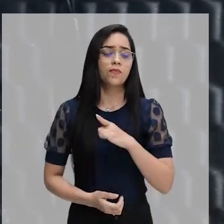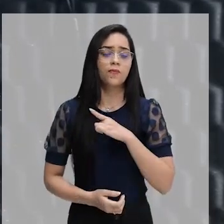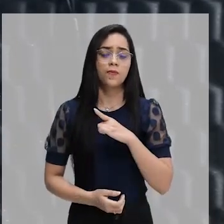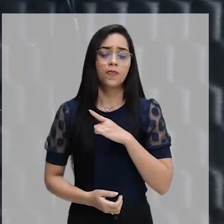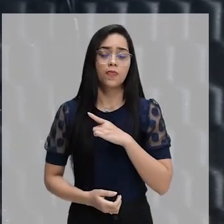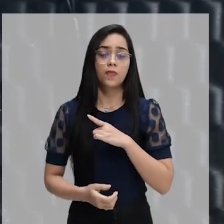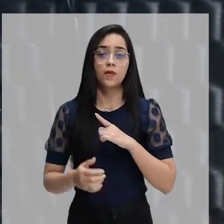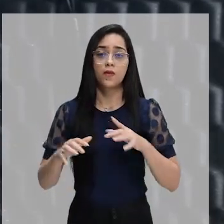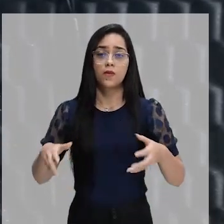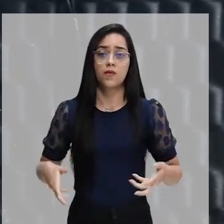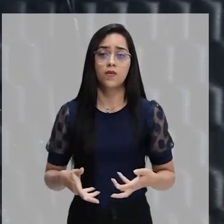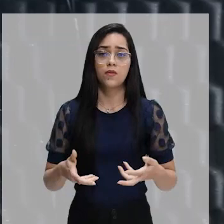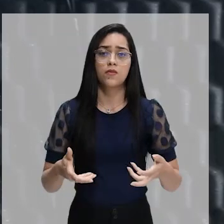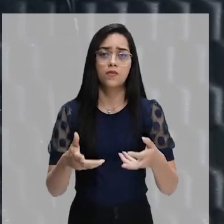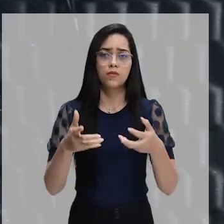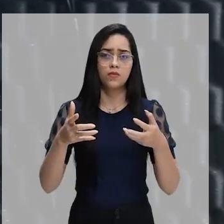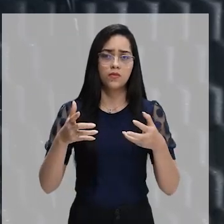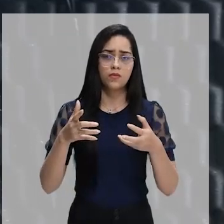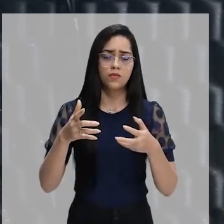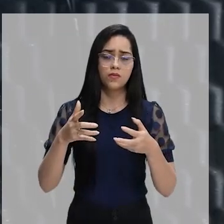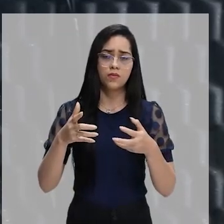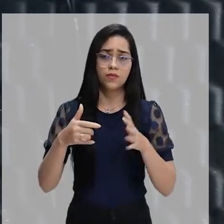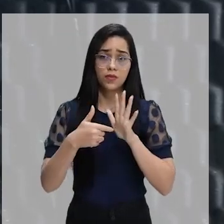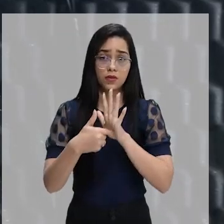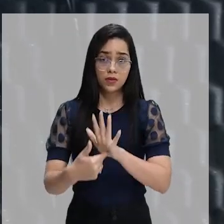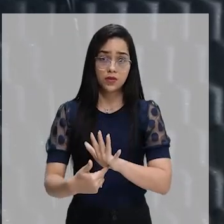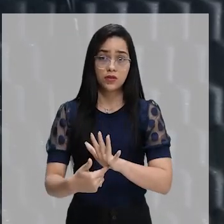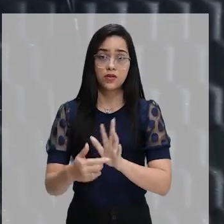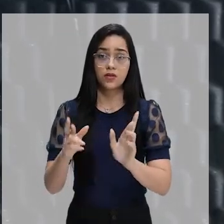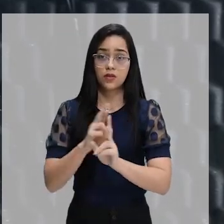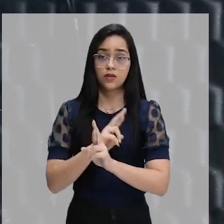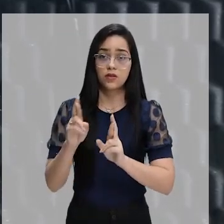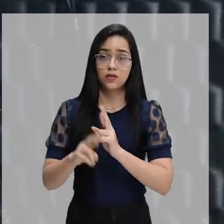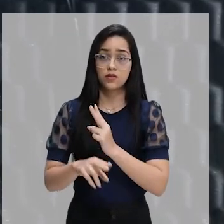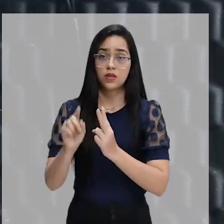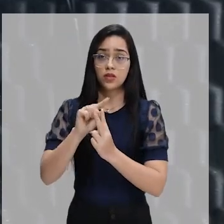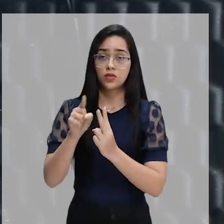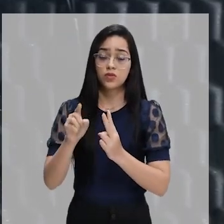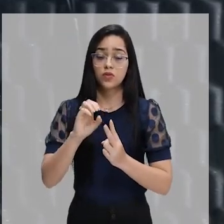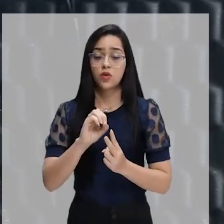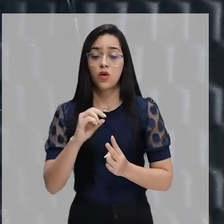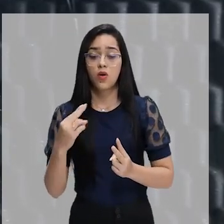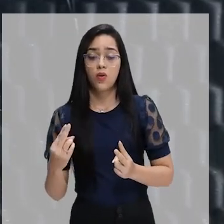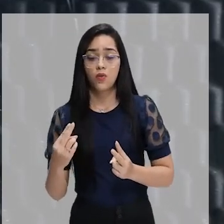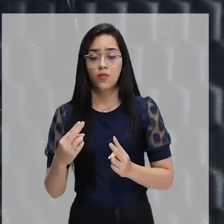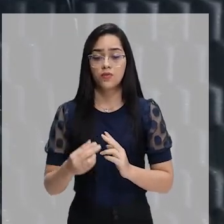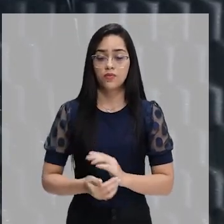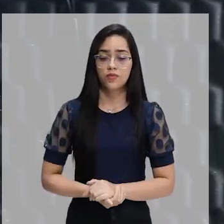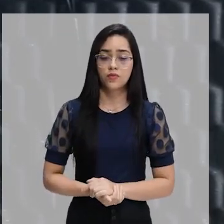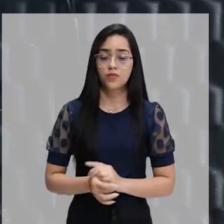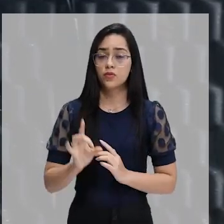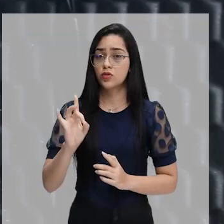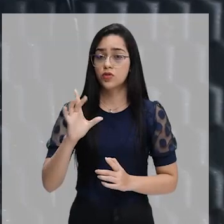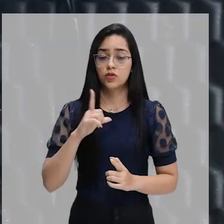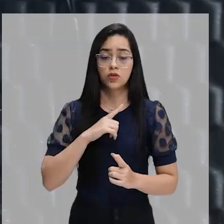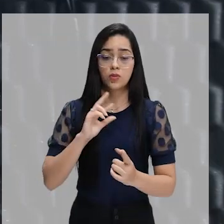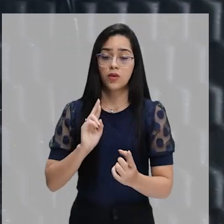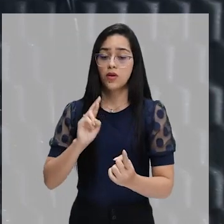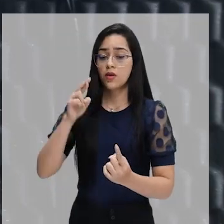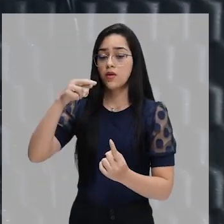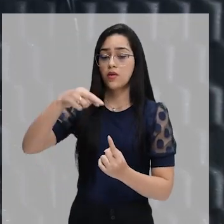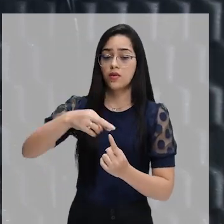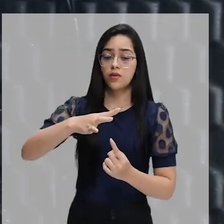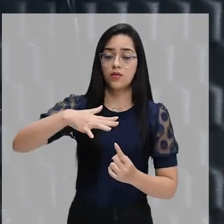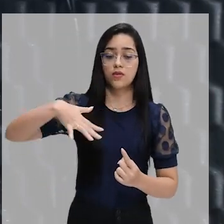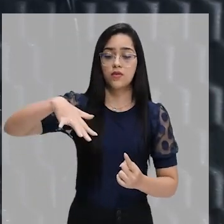uma manifestação dessa relação nas duas assertivas, ou ainda apenas há uma